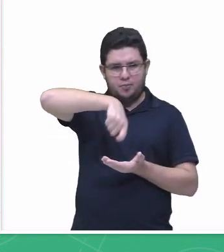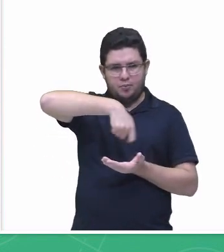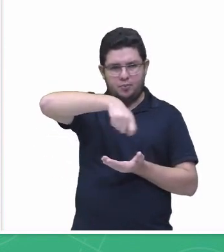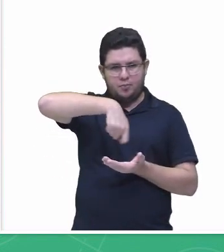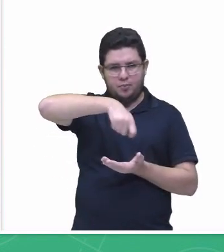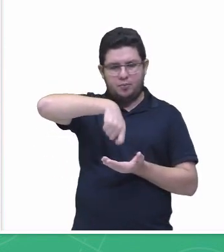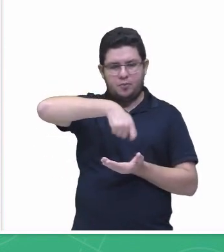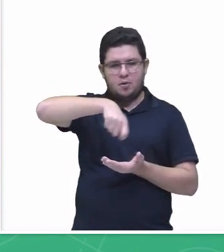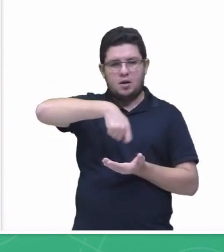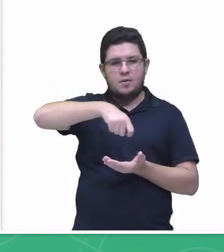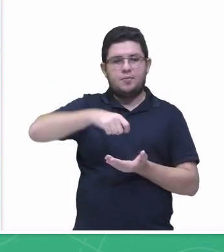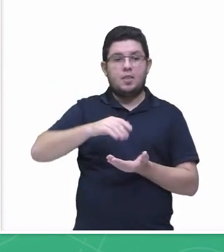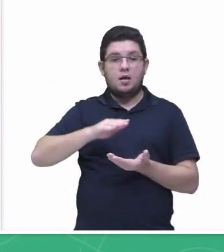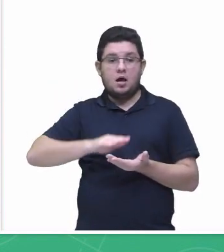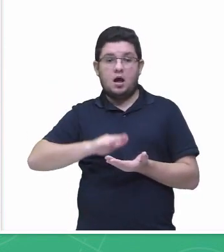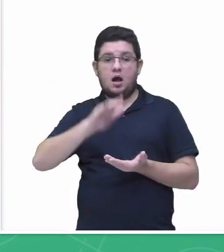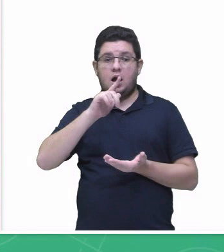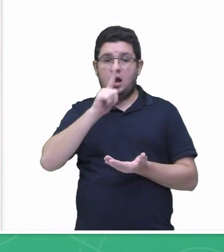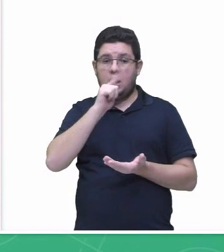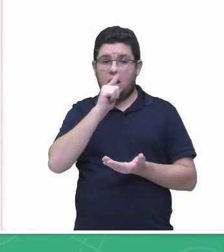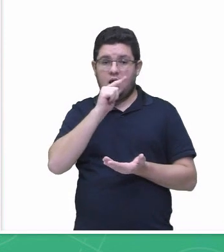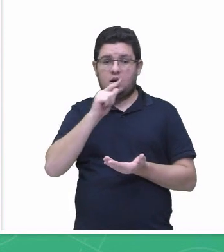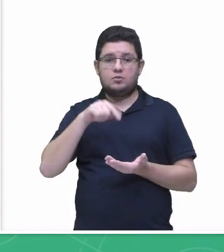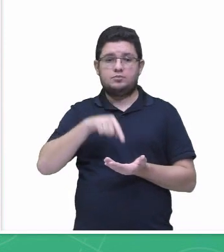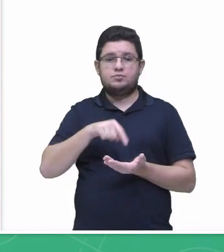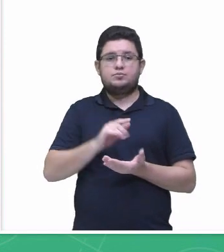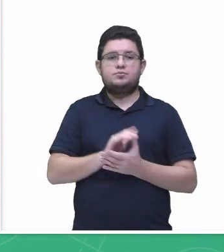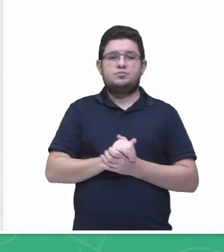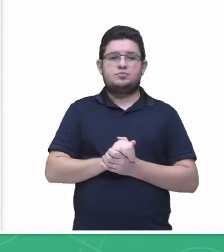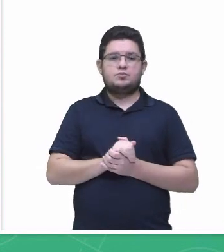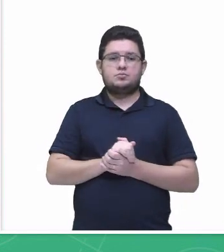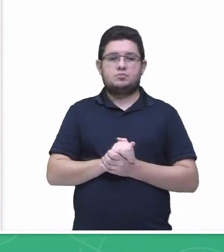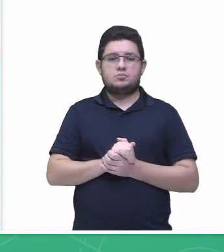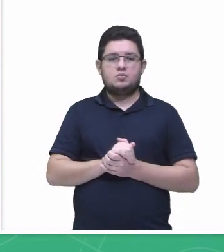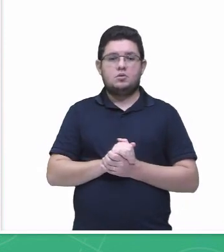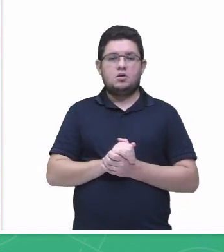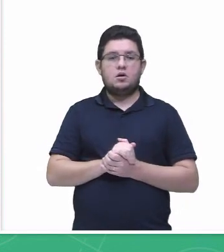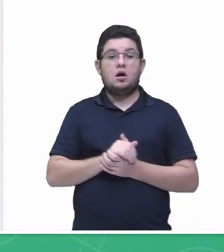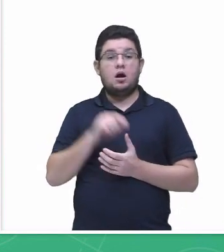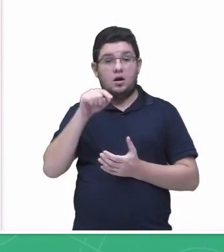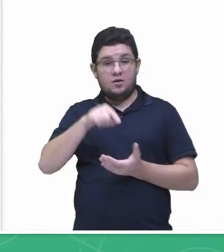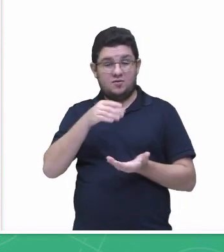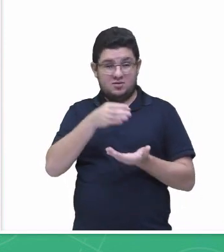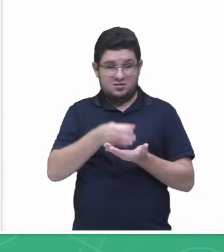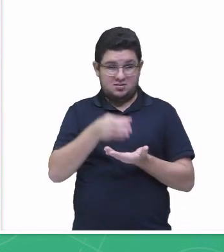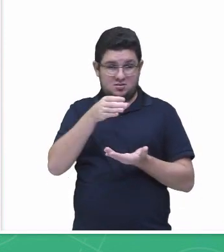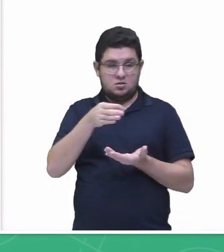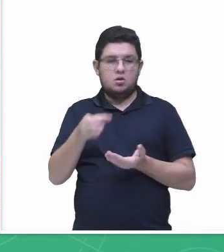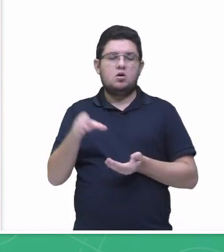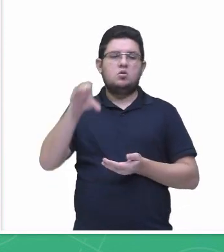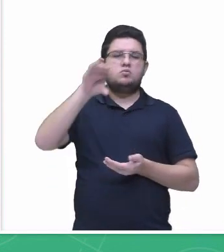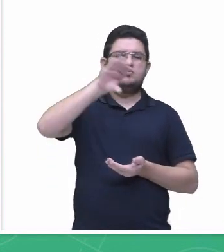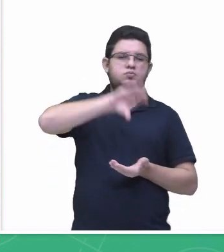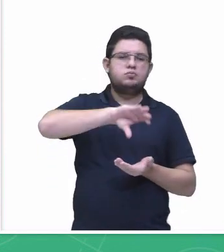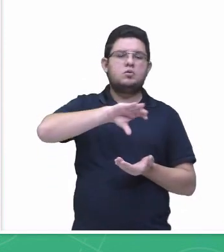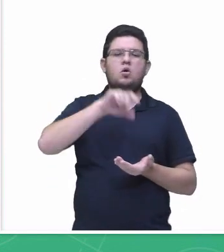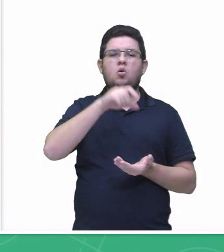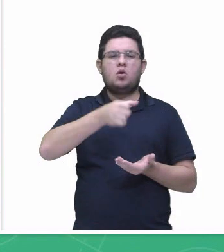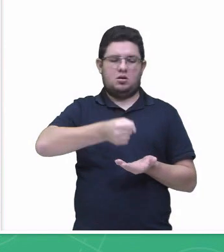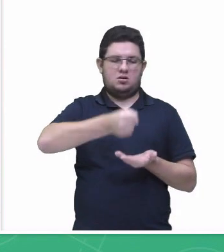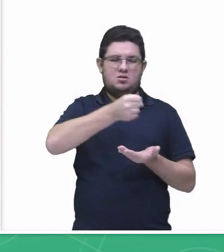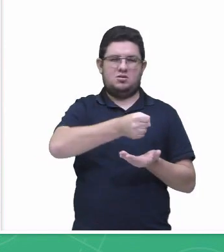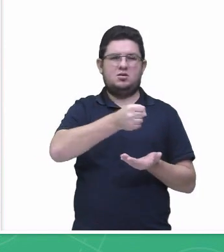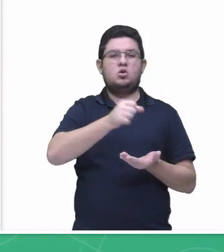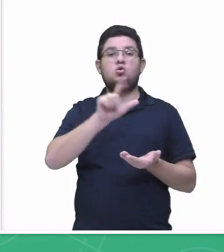litro. O gosto não deve ser mais salgado que uma lágrima, é assim que a gente prepara o soro caseiro. Considerando que 1 colher de